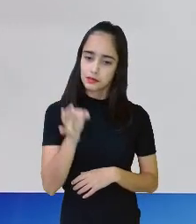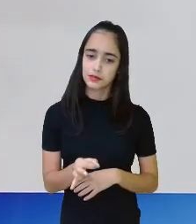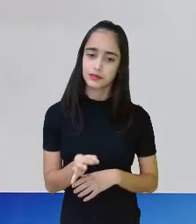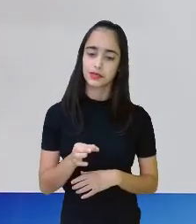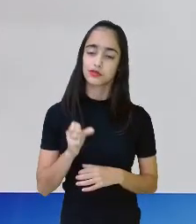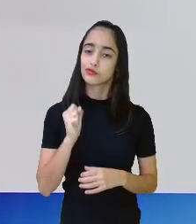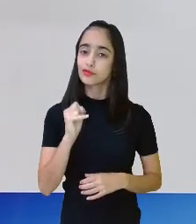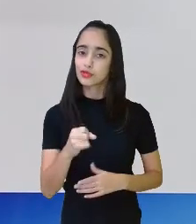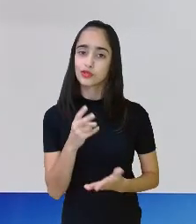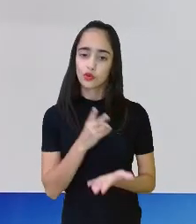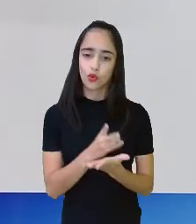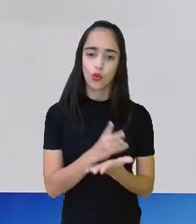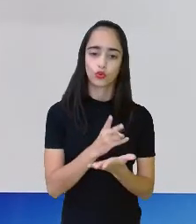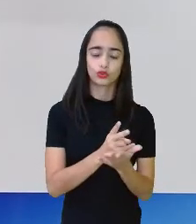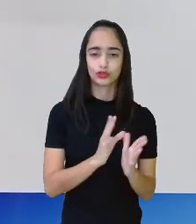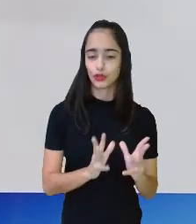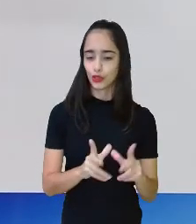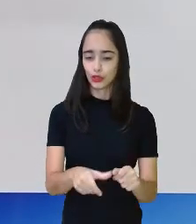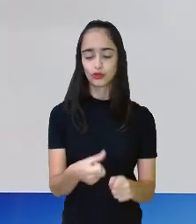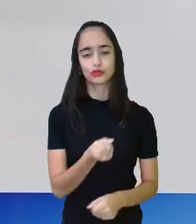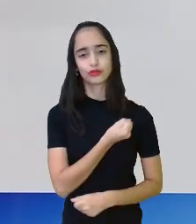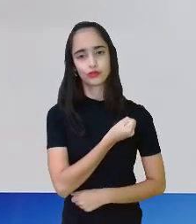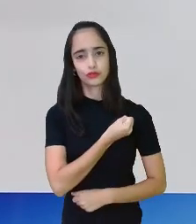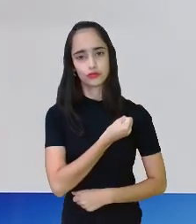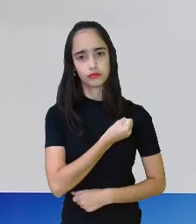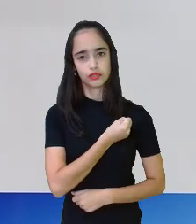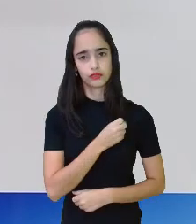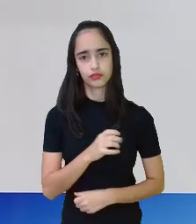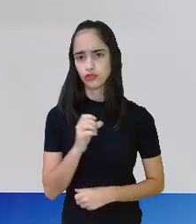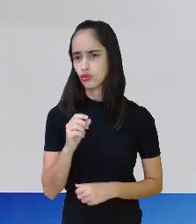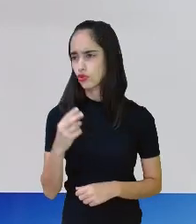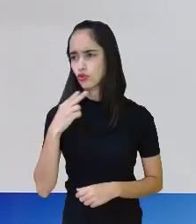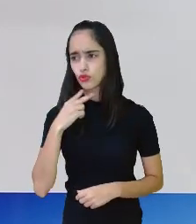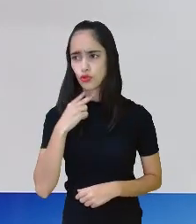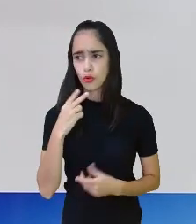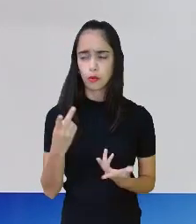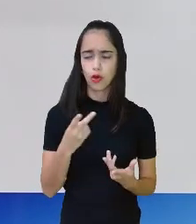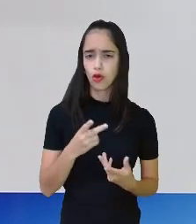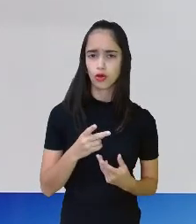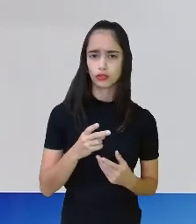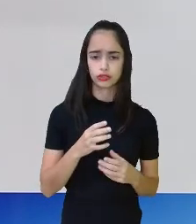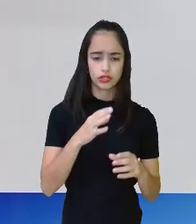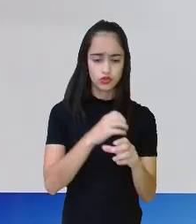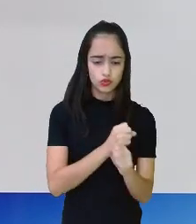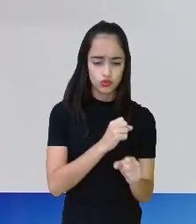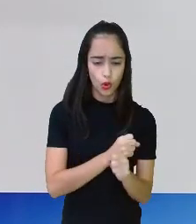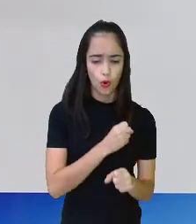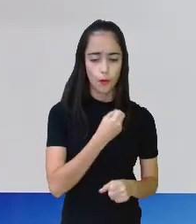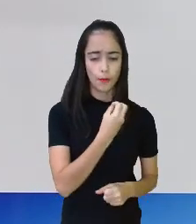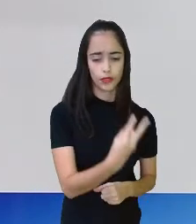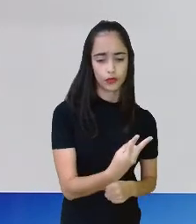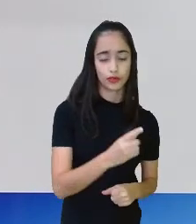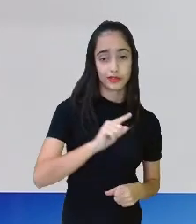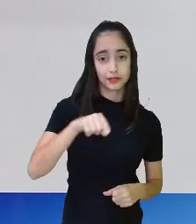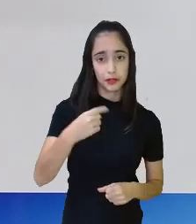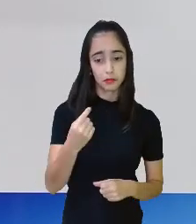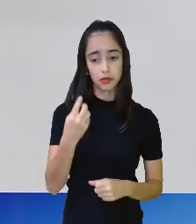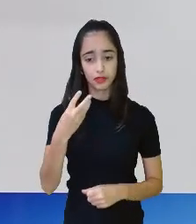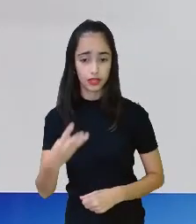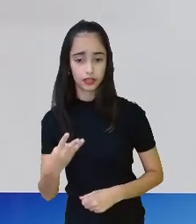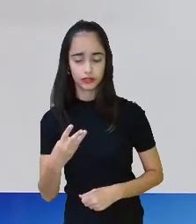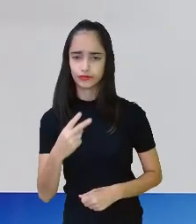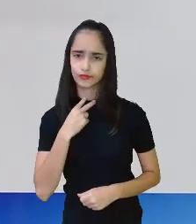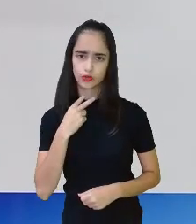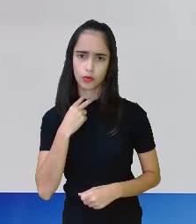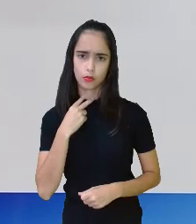os elementos da sequência numérica. Não pode eu estar aqui somando 2 e aqui eu somar 3, tá certo? Então,